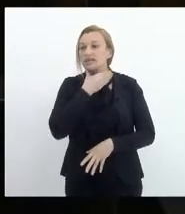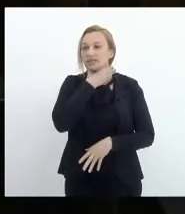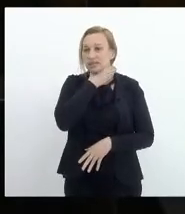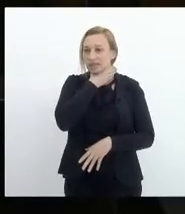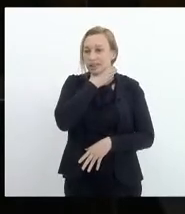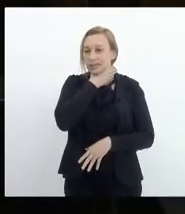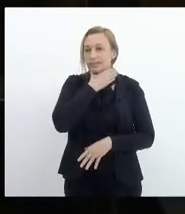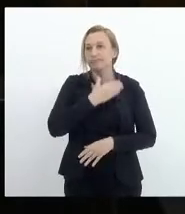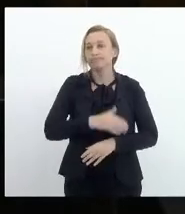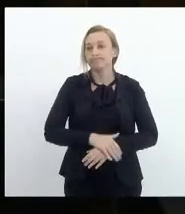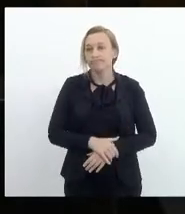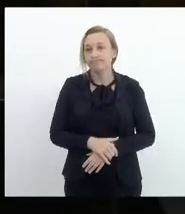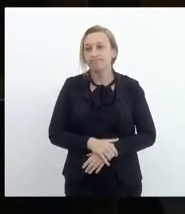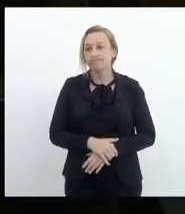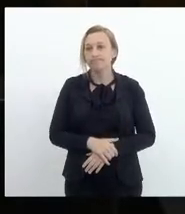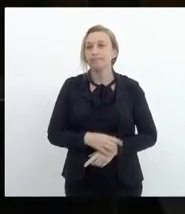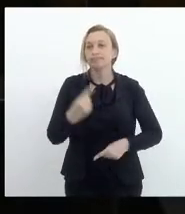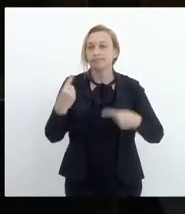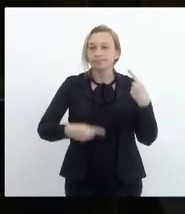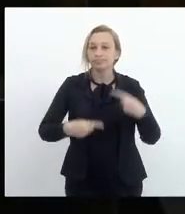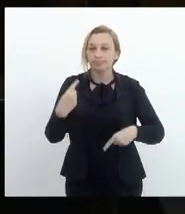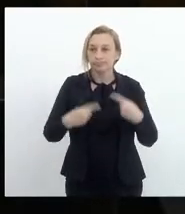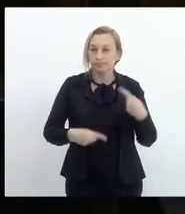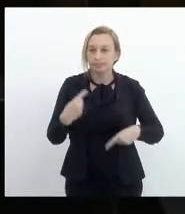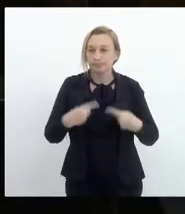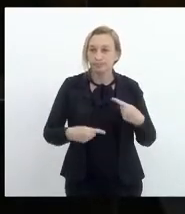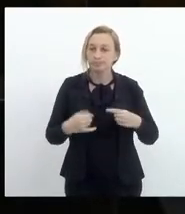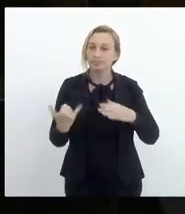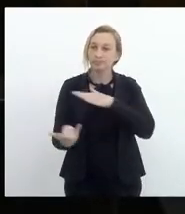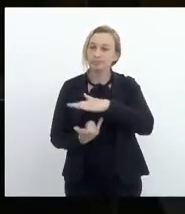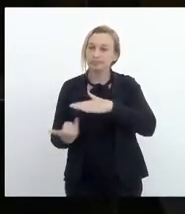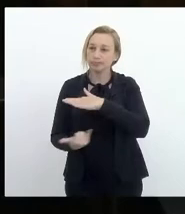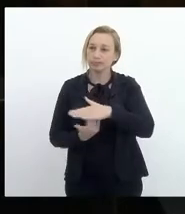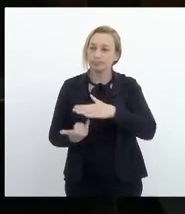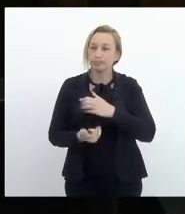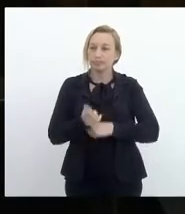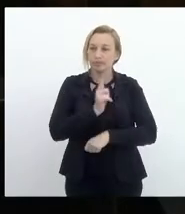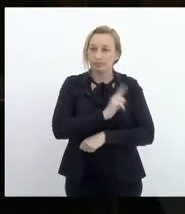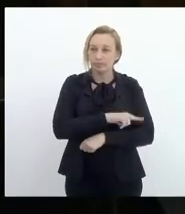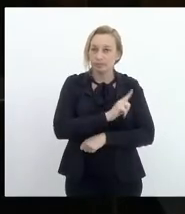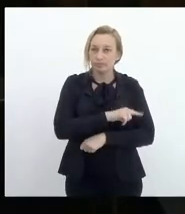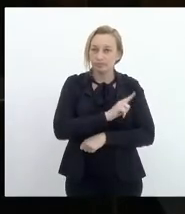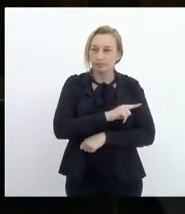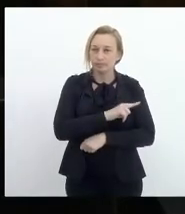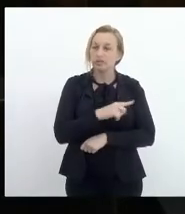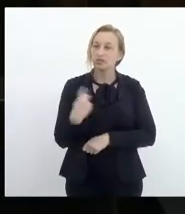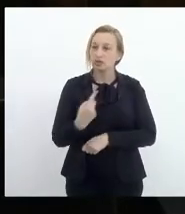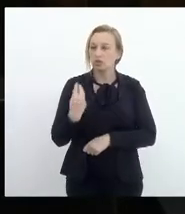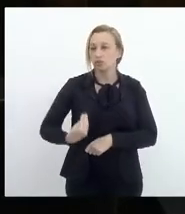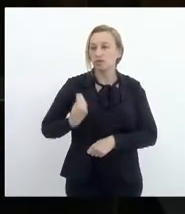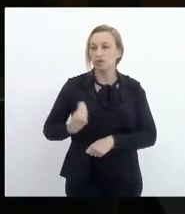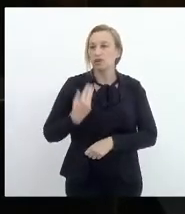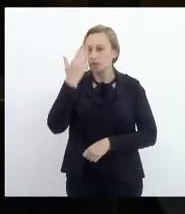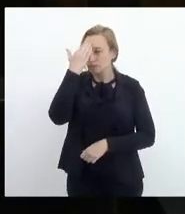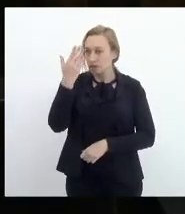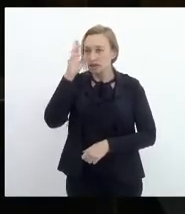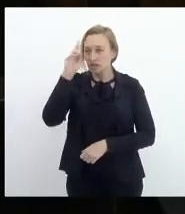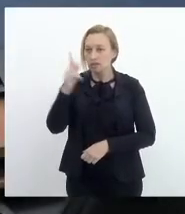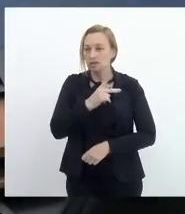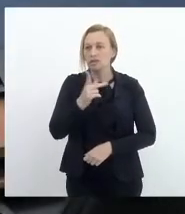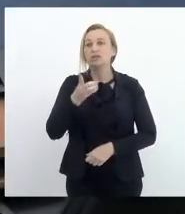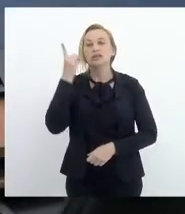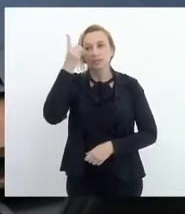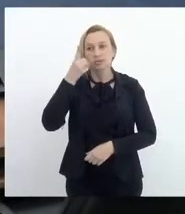crise política e institucional de gestão que nós estamos vivendo muito obrigado senhor